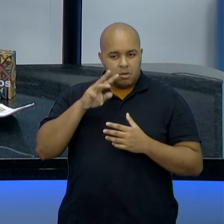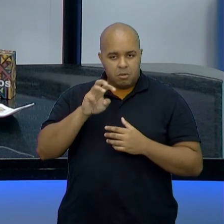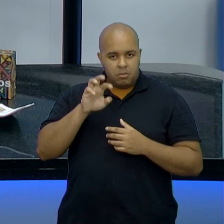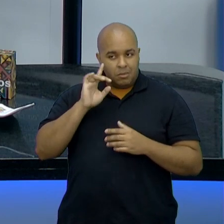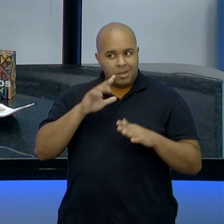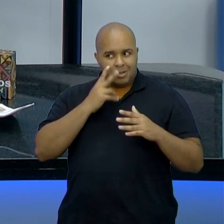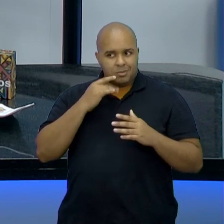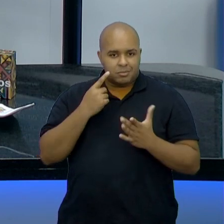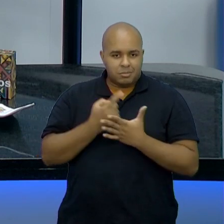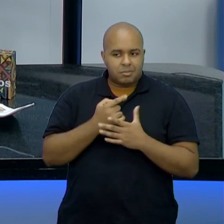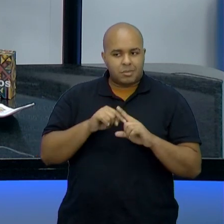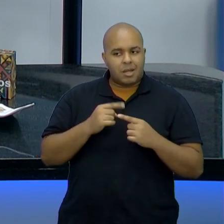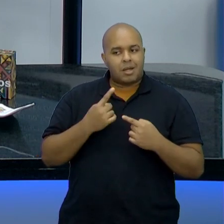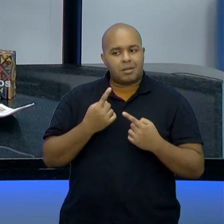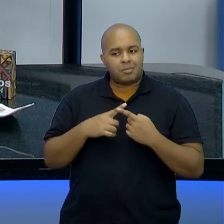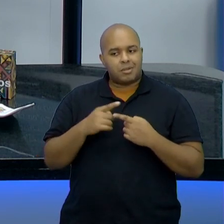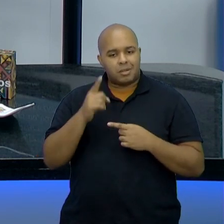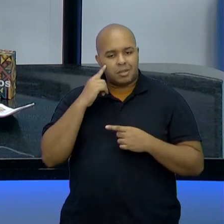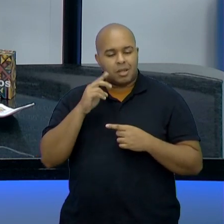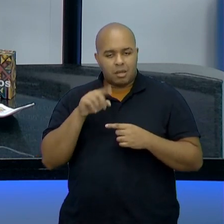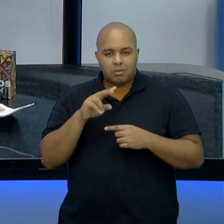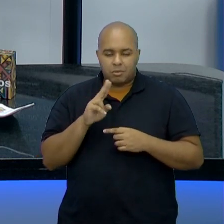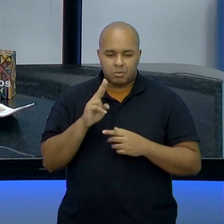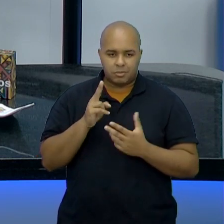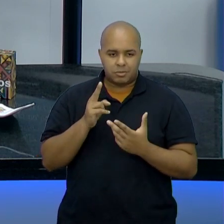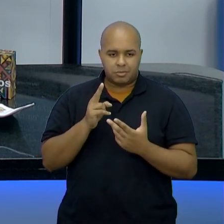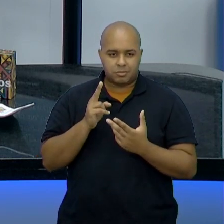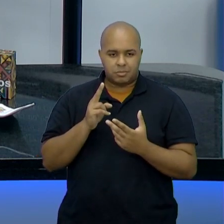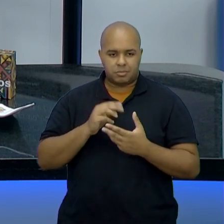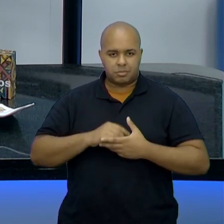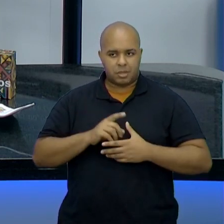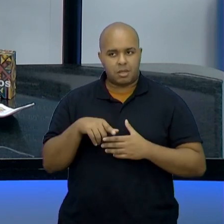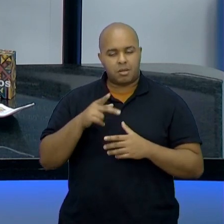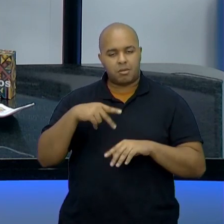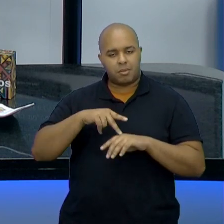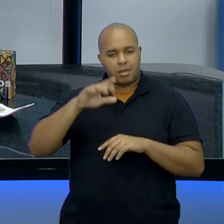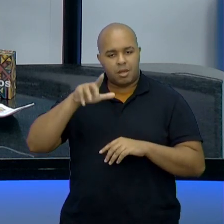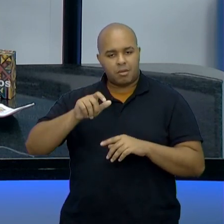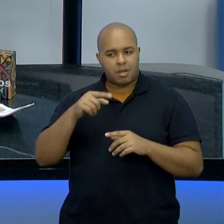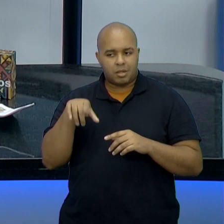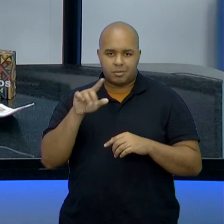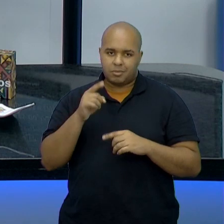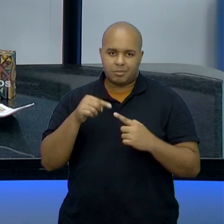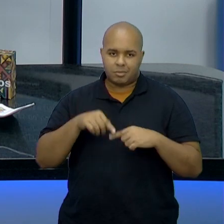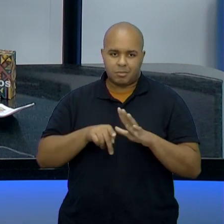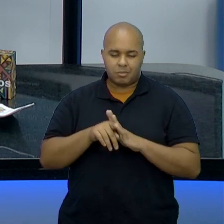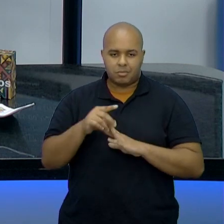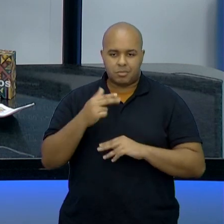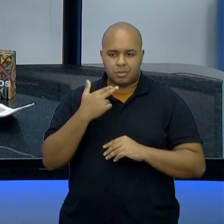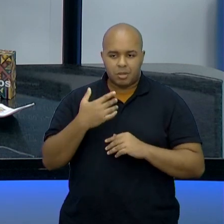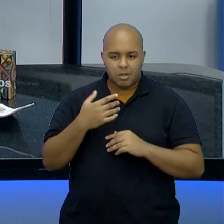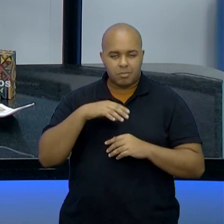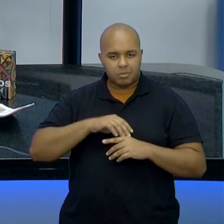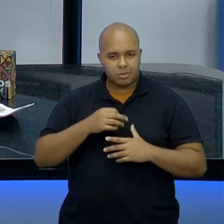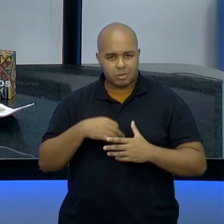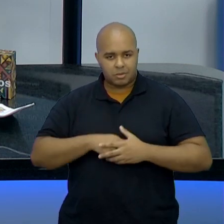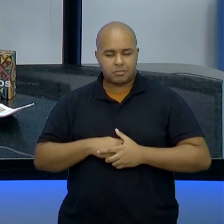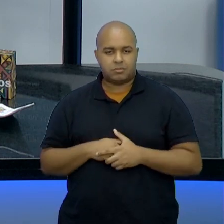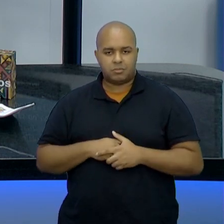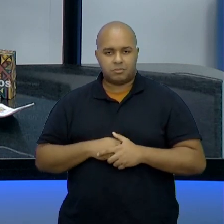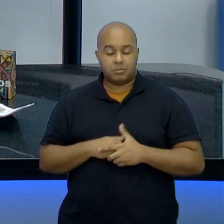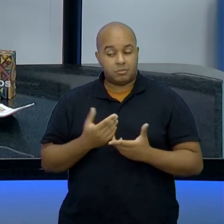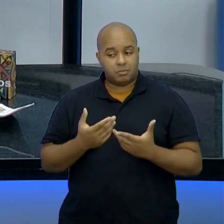considerou errado, mas aí é porque são nomes africanos que não fazem parte da língua